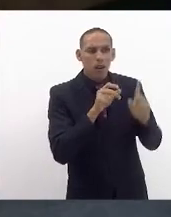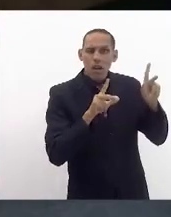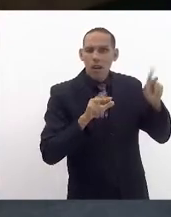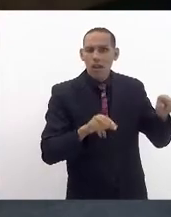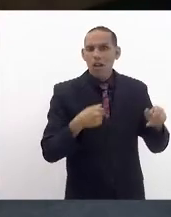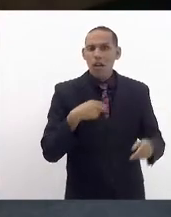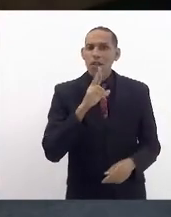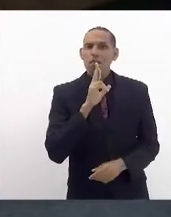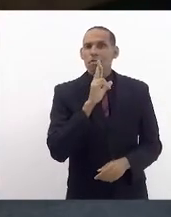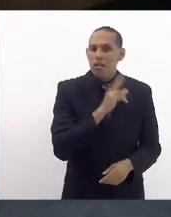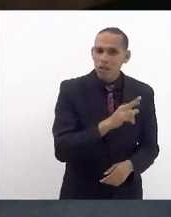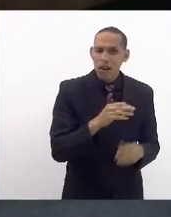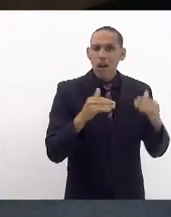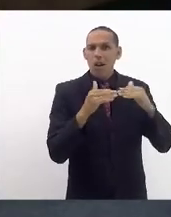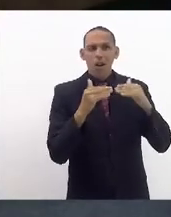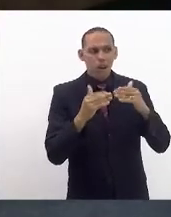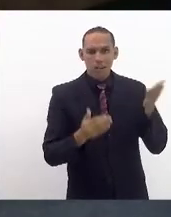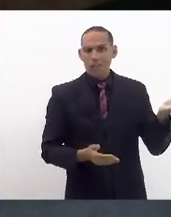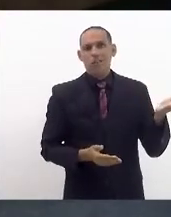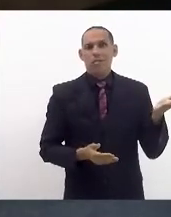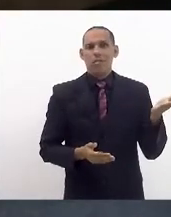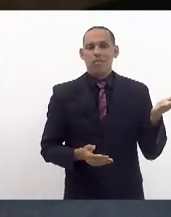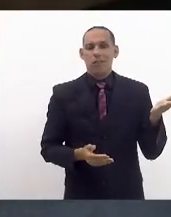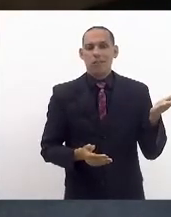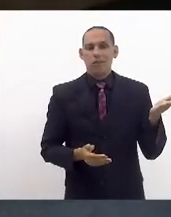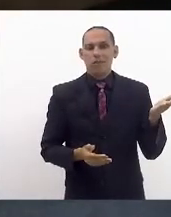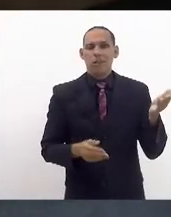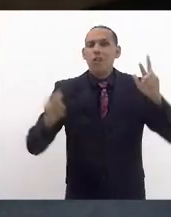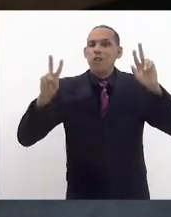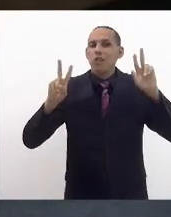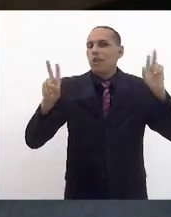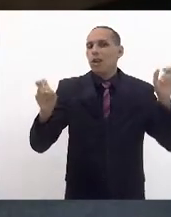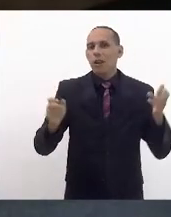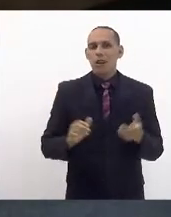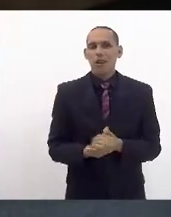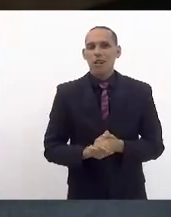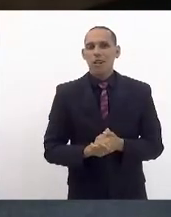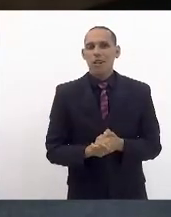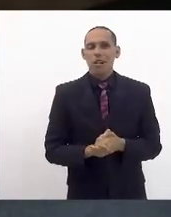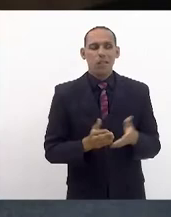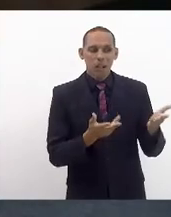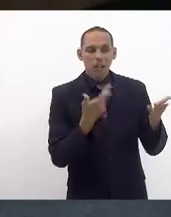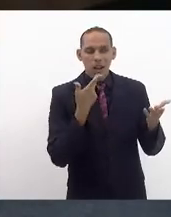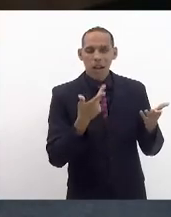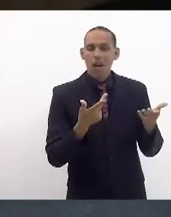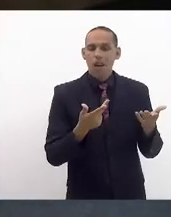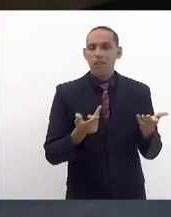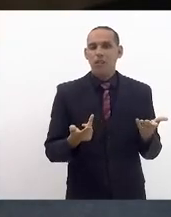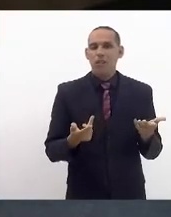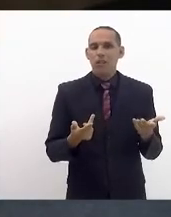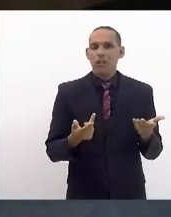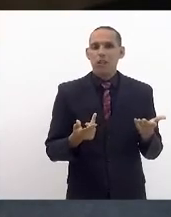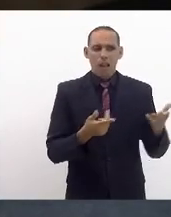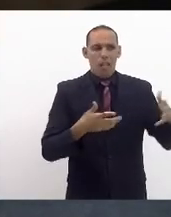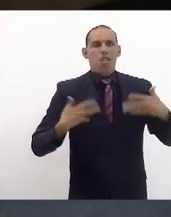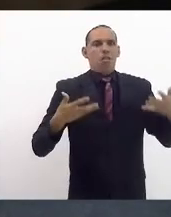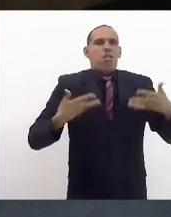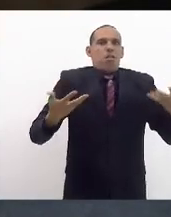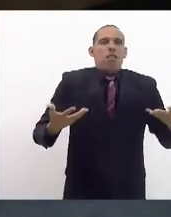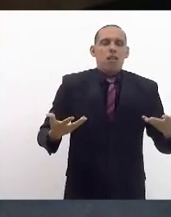responder, inclusive concordando com a deputada, sobre a questão que ela estava levantando, de forma exaltada.